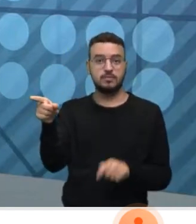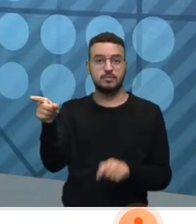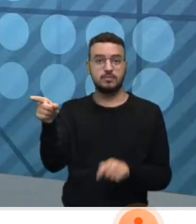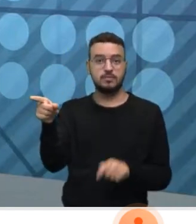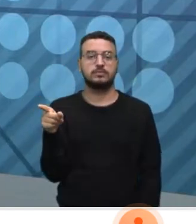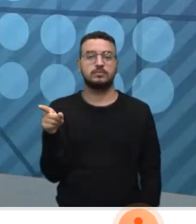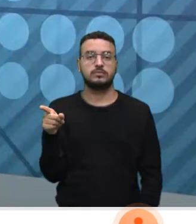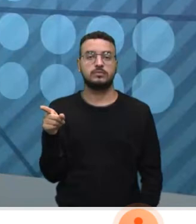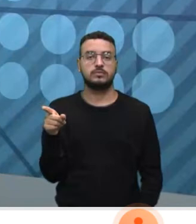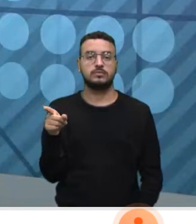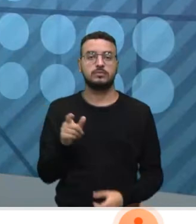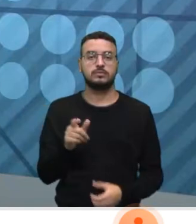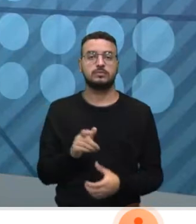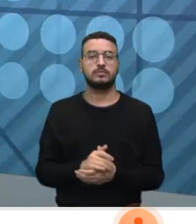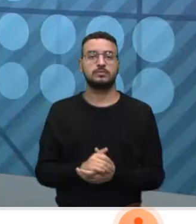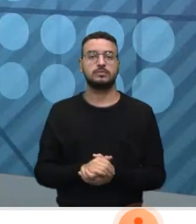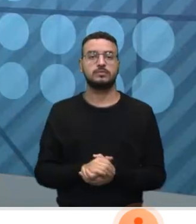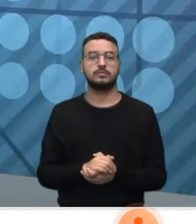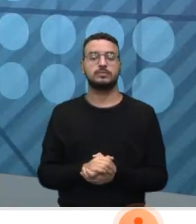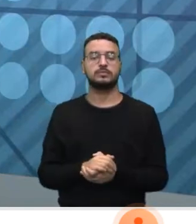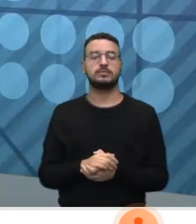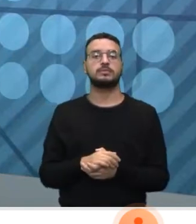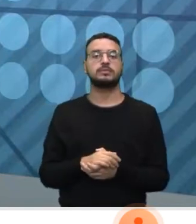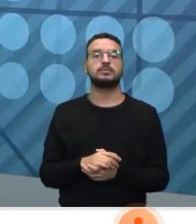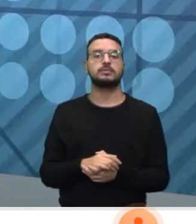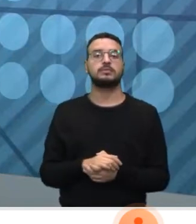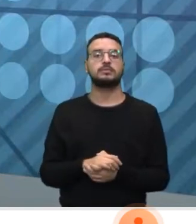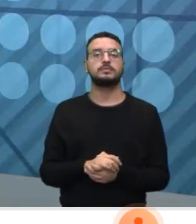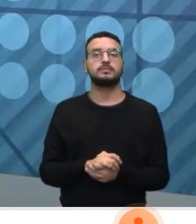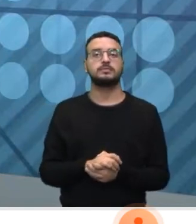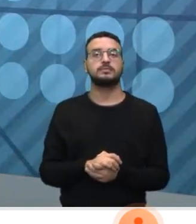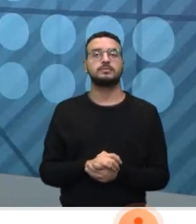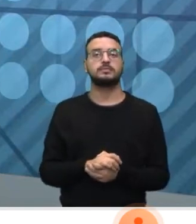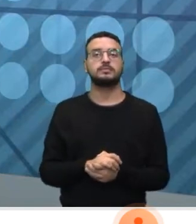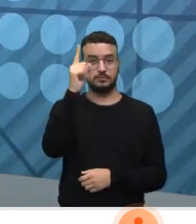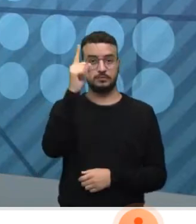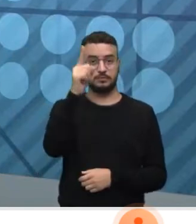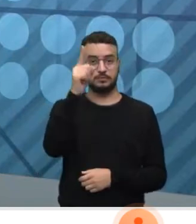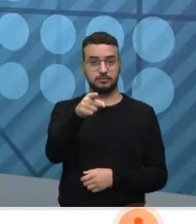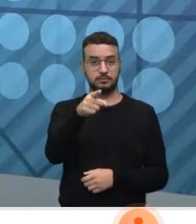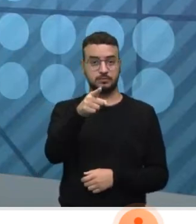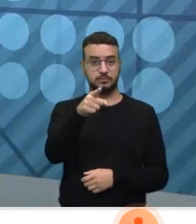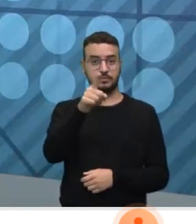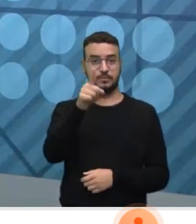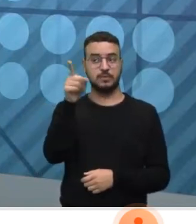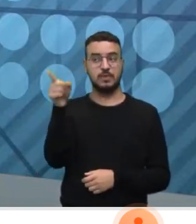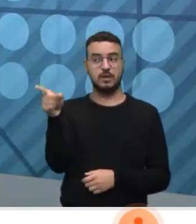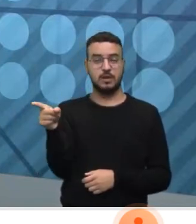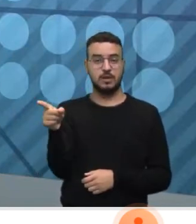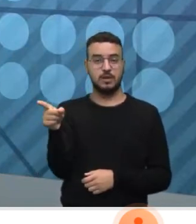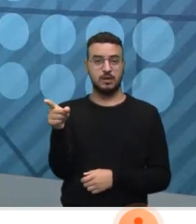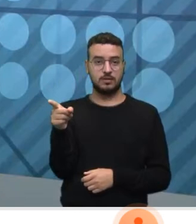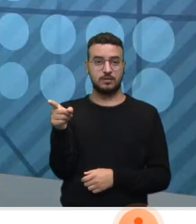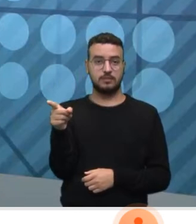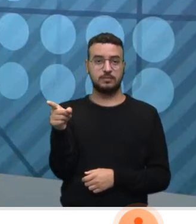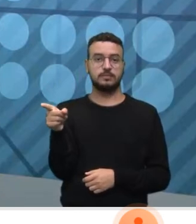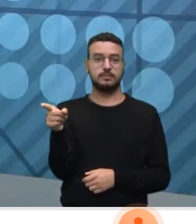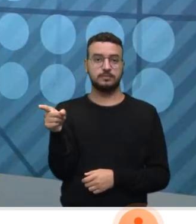conversando. Mais uma vez, eu, você, ele ou ela, o